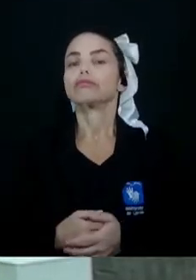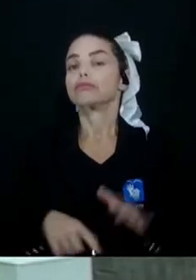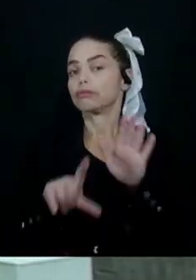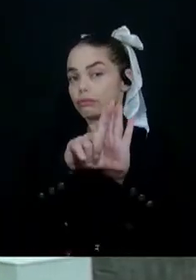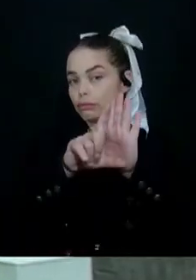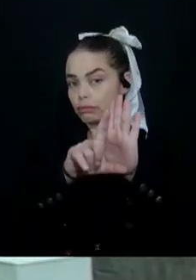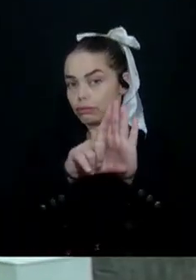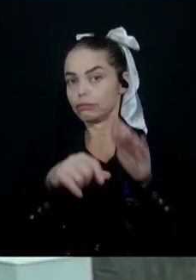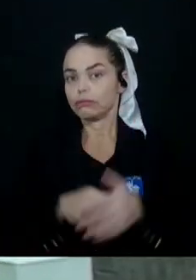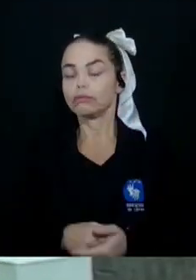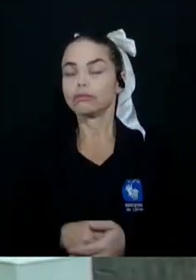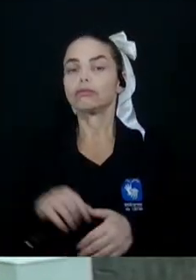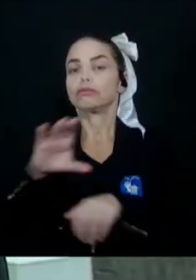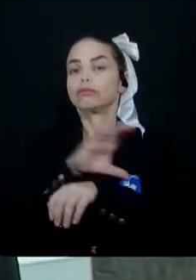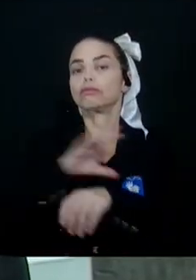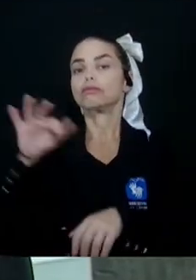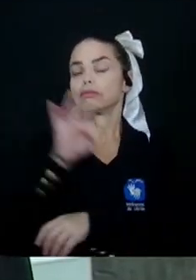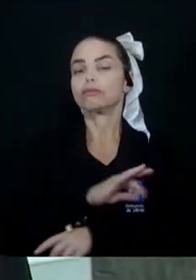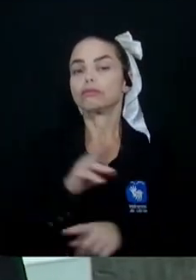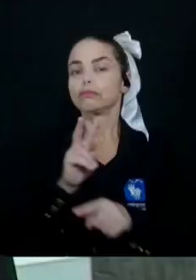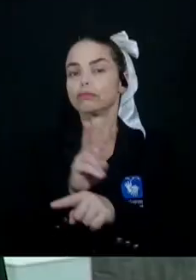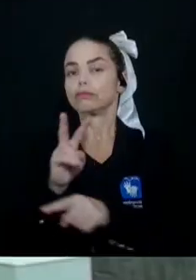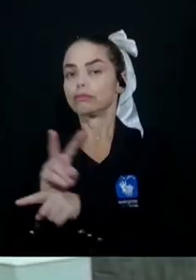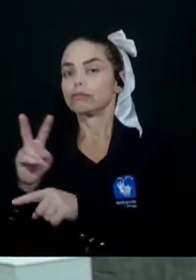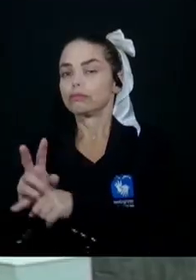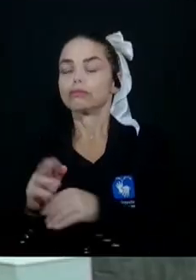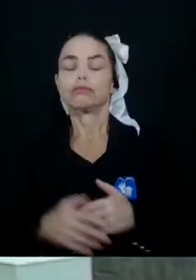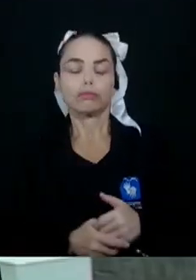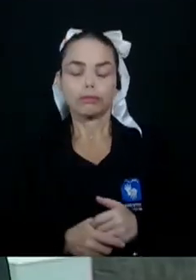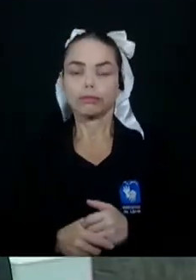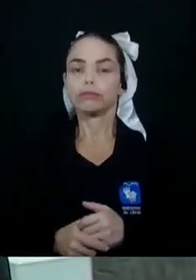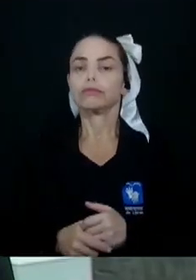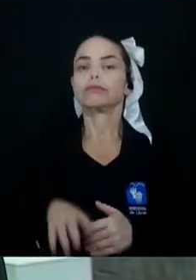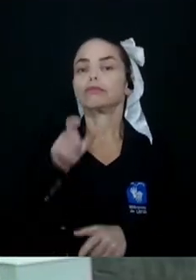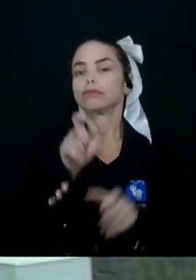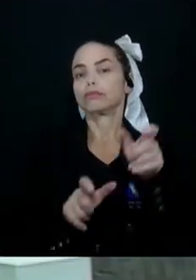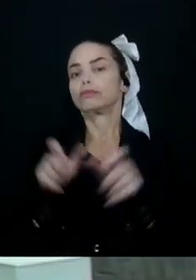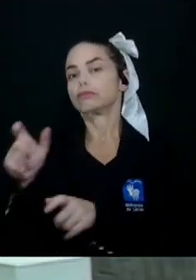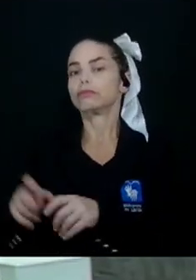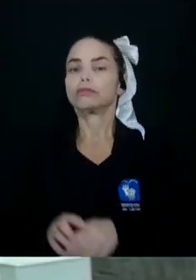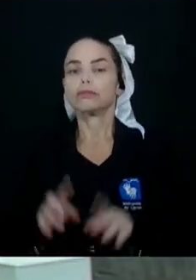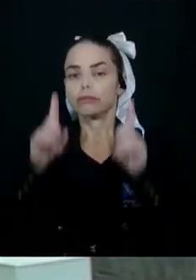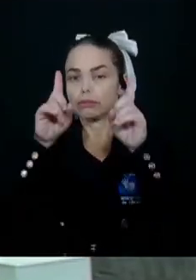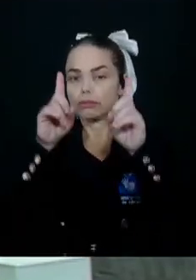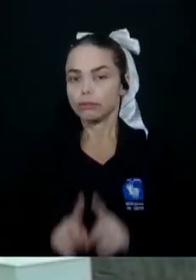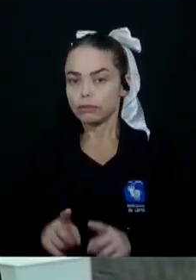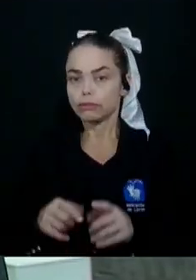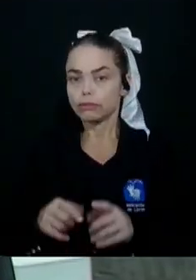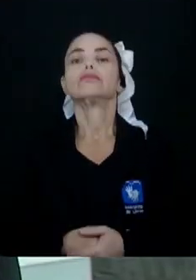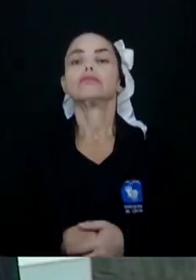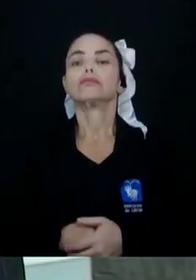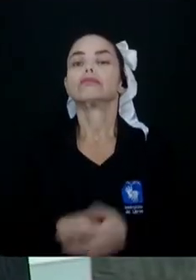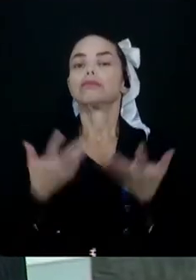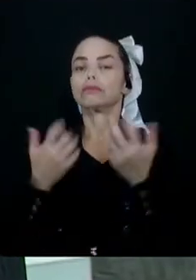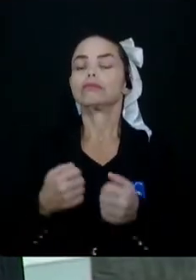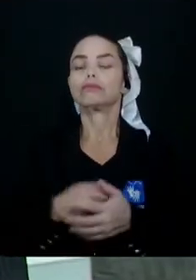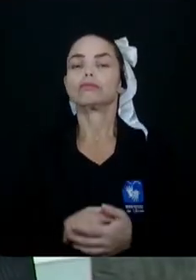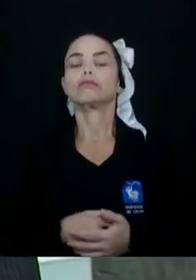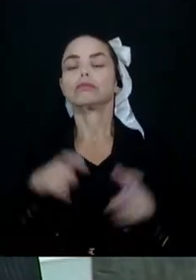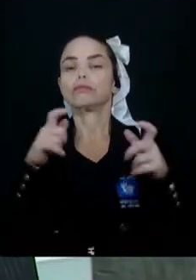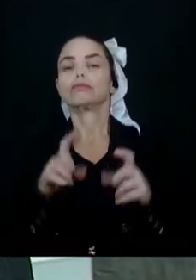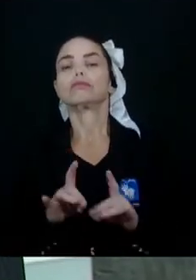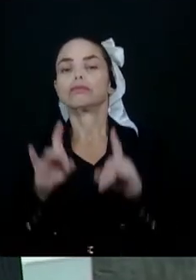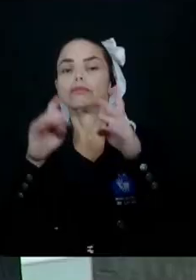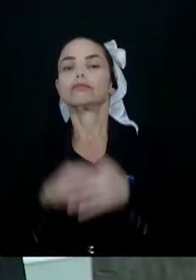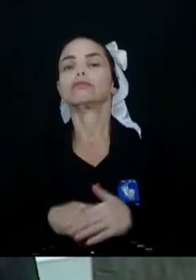Federal protege, através das pessoas com deficiência, que permita ter esses locais exclusivos para as crianças